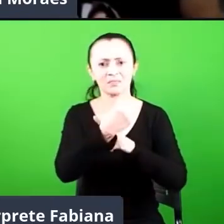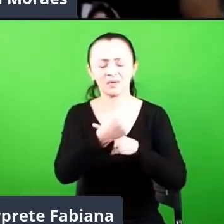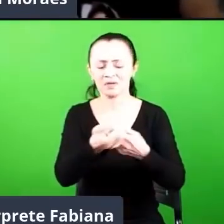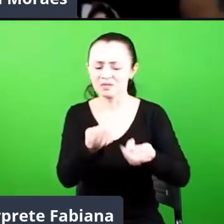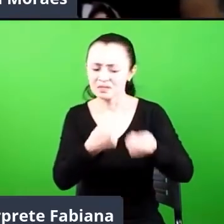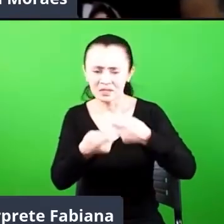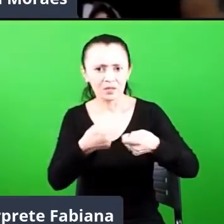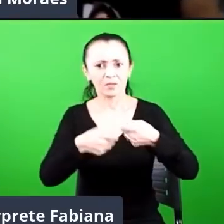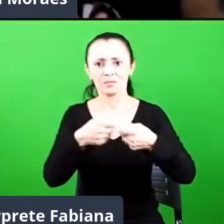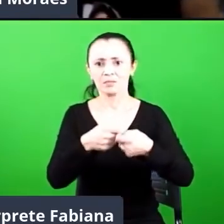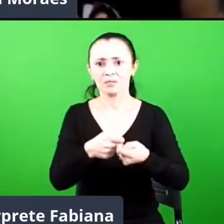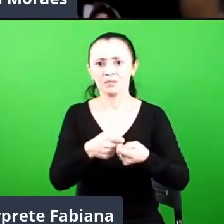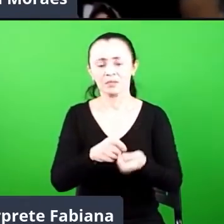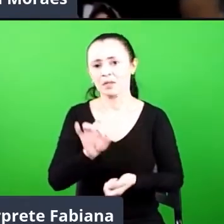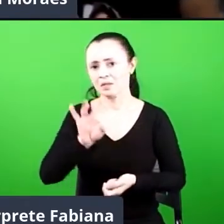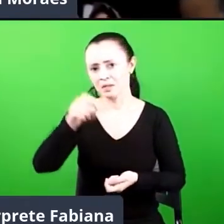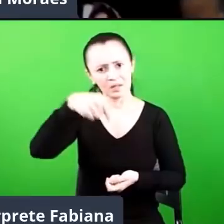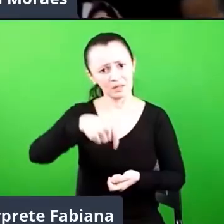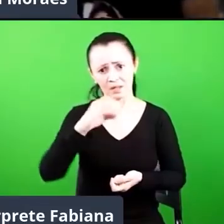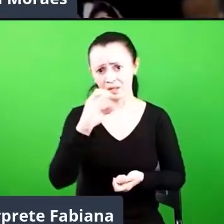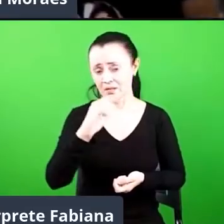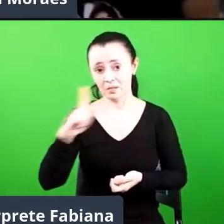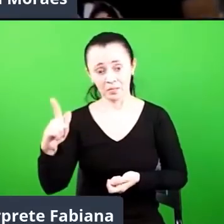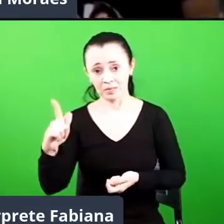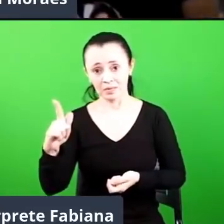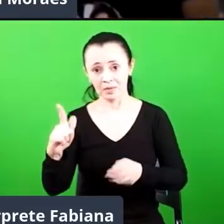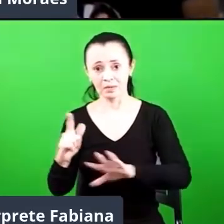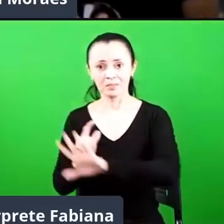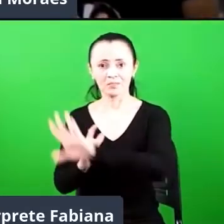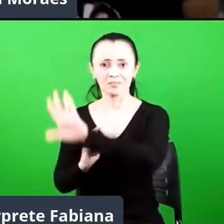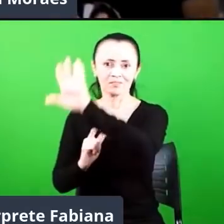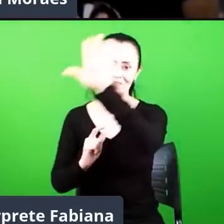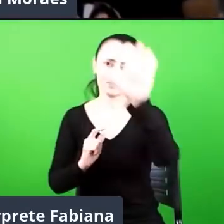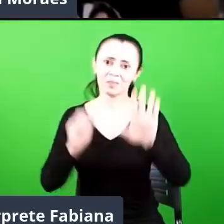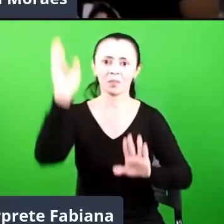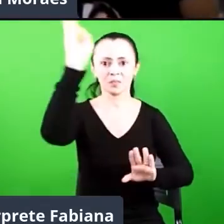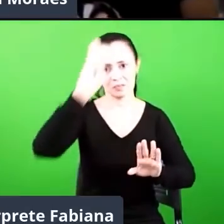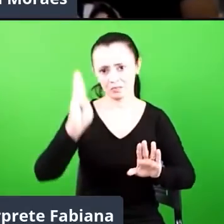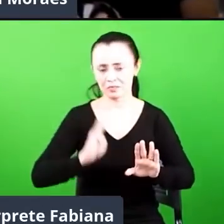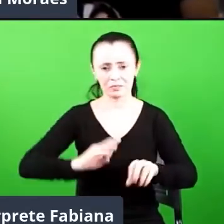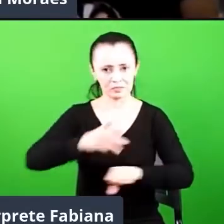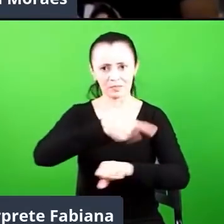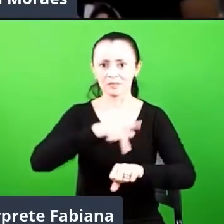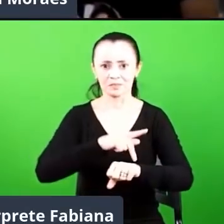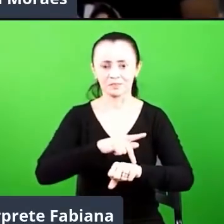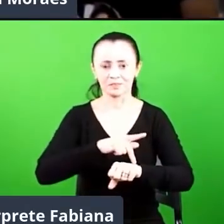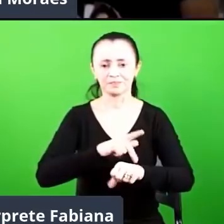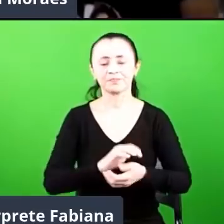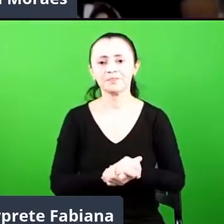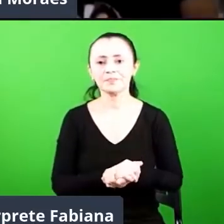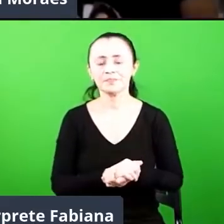restringe somente a Campo Grande, nós estamos falando de Brasil, né, vamos falar no nosso país. Essa desigualdade, né,